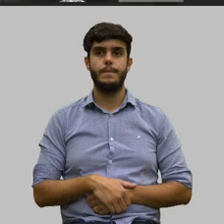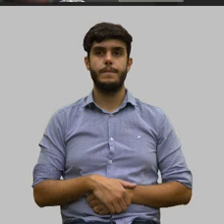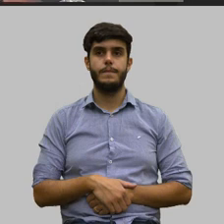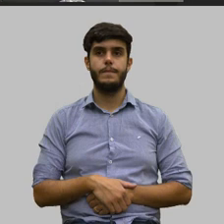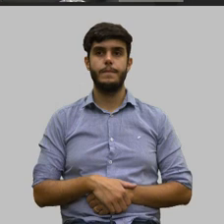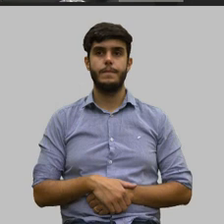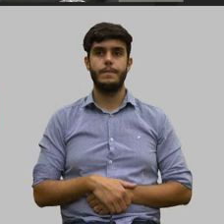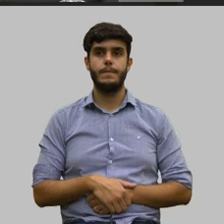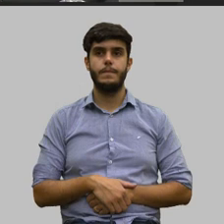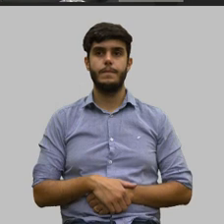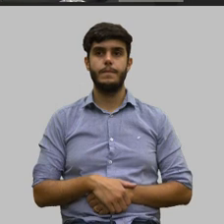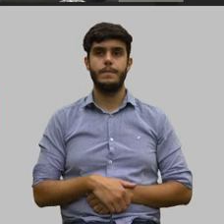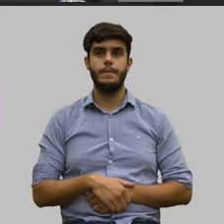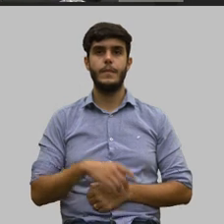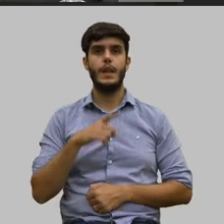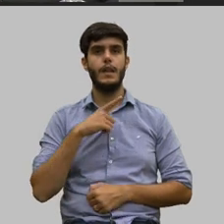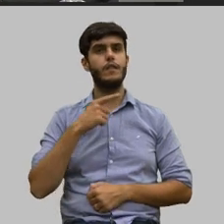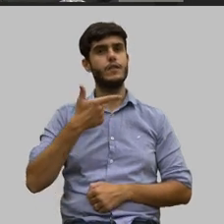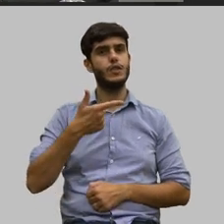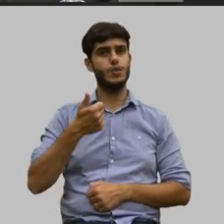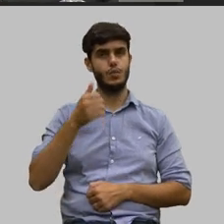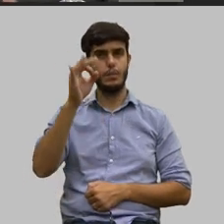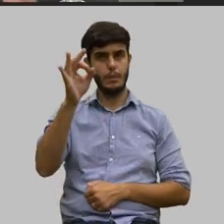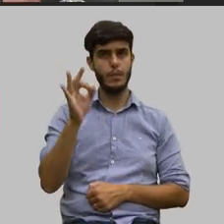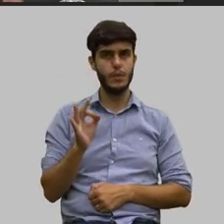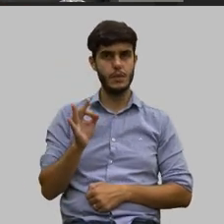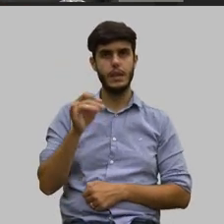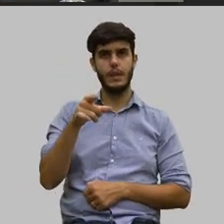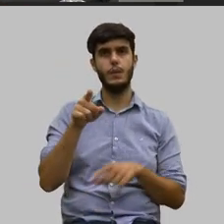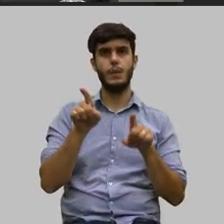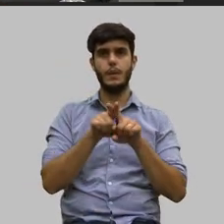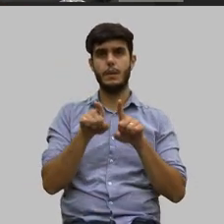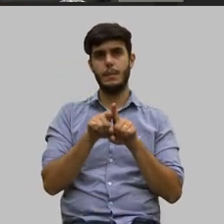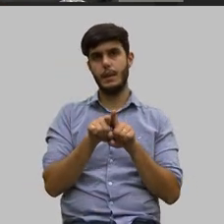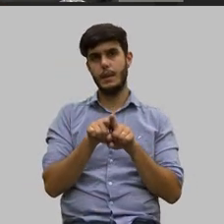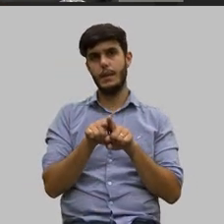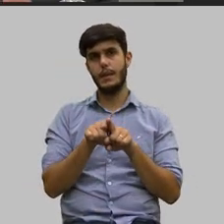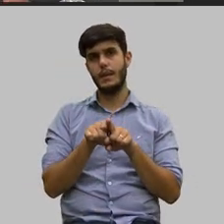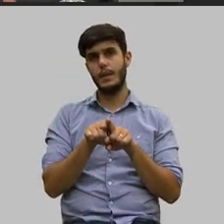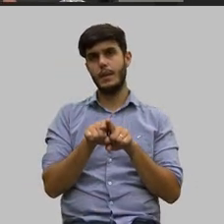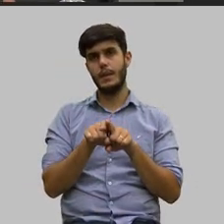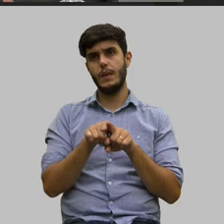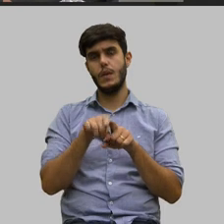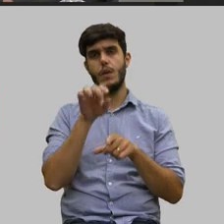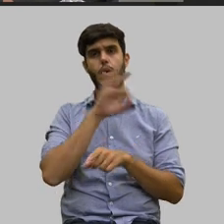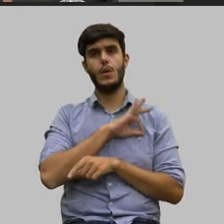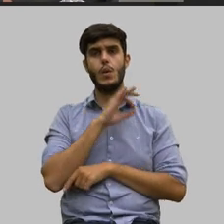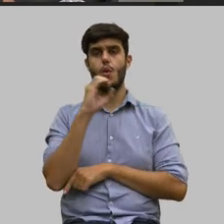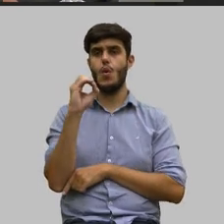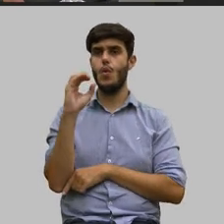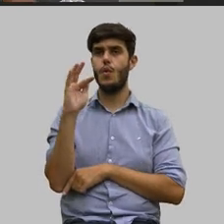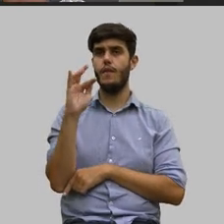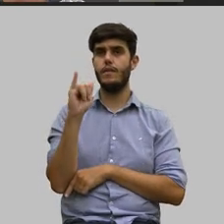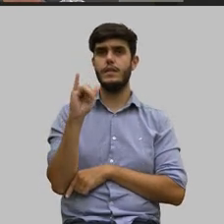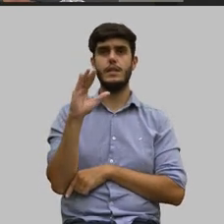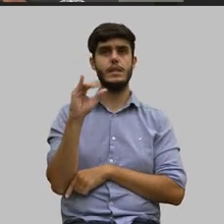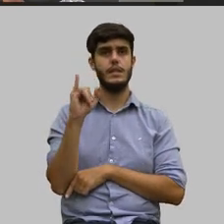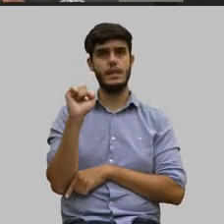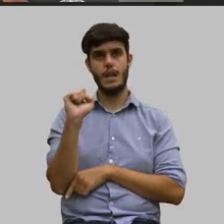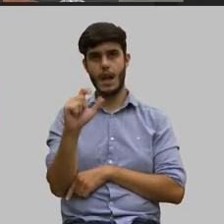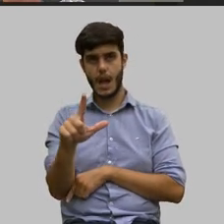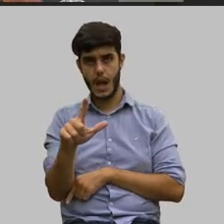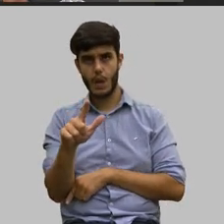de 21% correspondendo aí praticamente uma boa parte referente à lei do efetivo Então essa